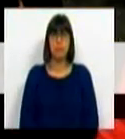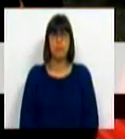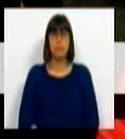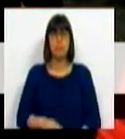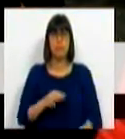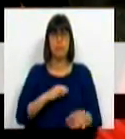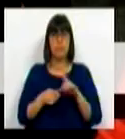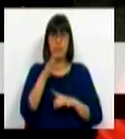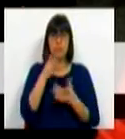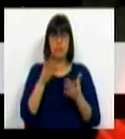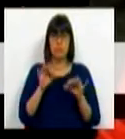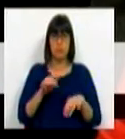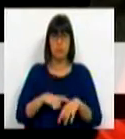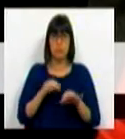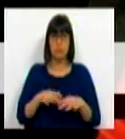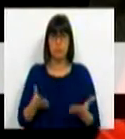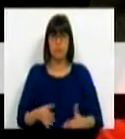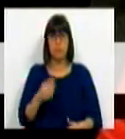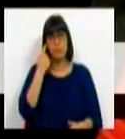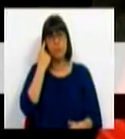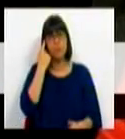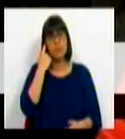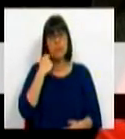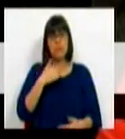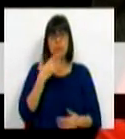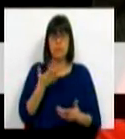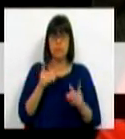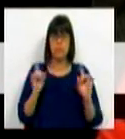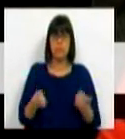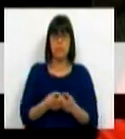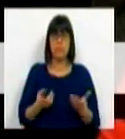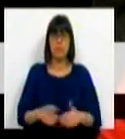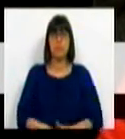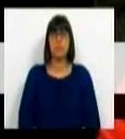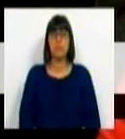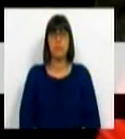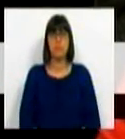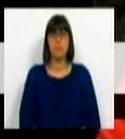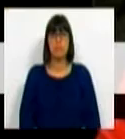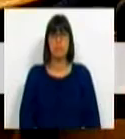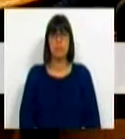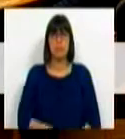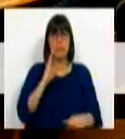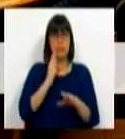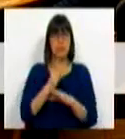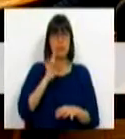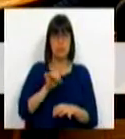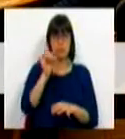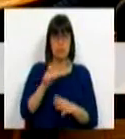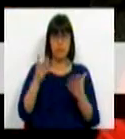Sr. Tosso, já concluiu o seu tempo. Peço-lhe que abrevie, por favor. Uma última